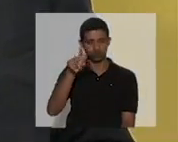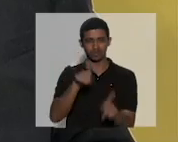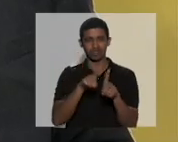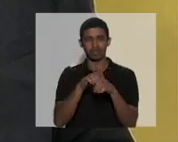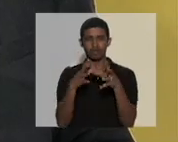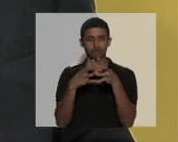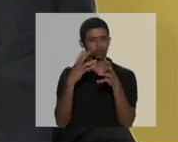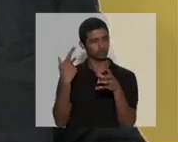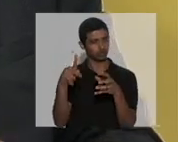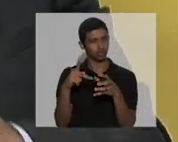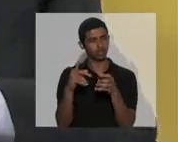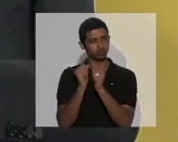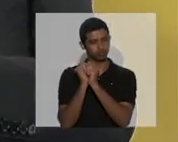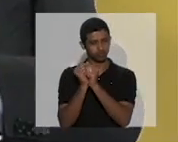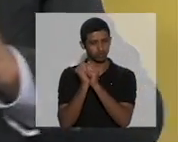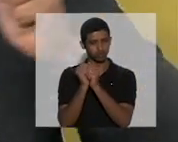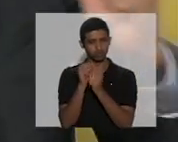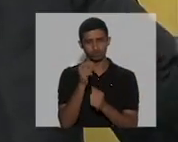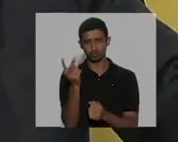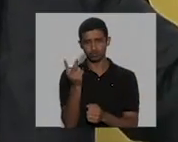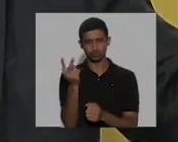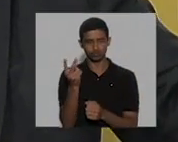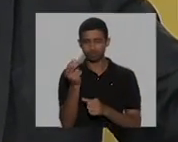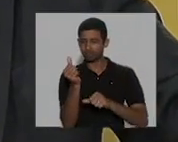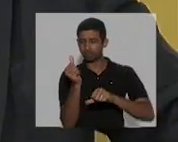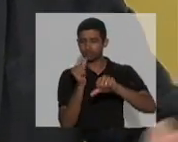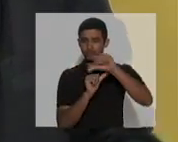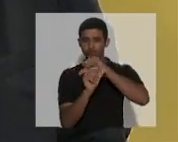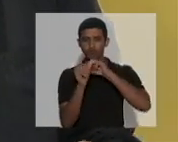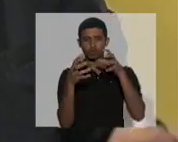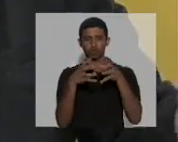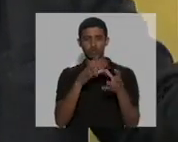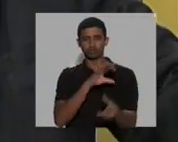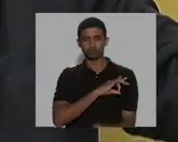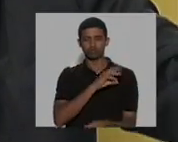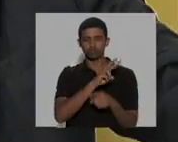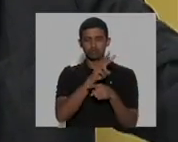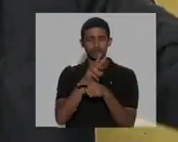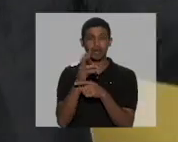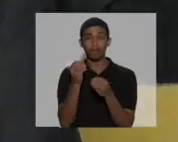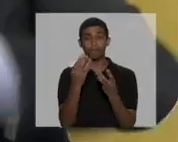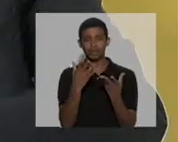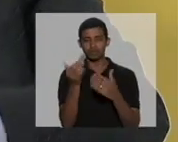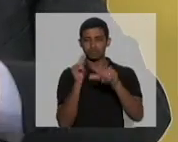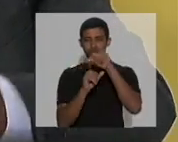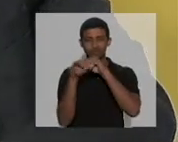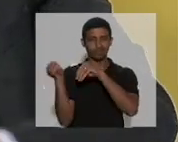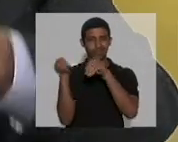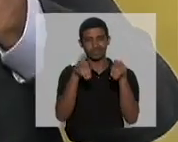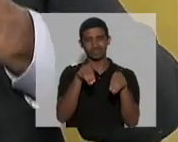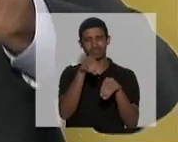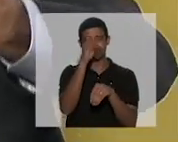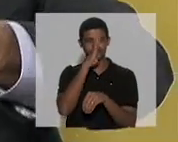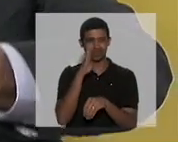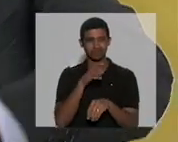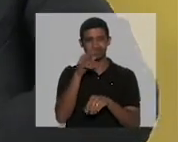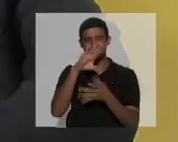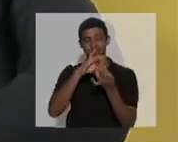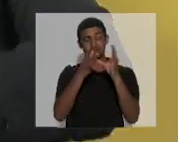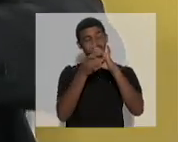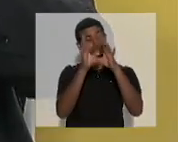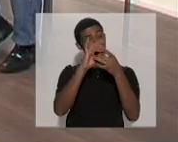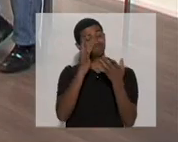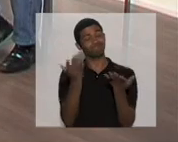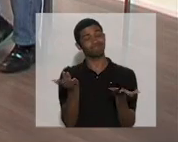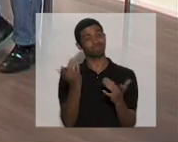figuras, se ele corrompeu delegados para trazer as Olimpíadas, já é algo